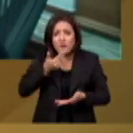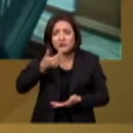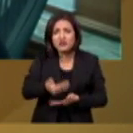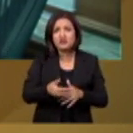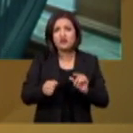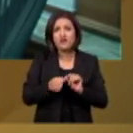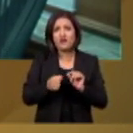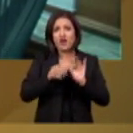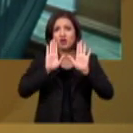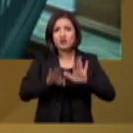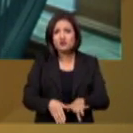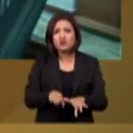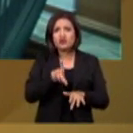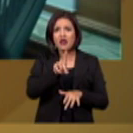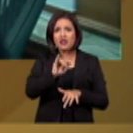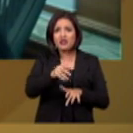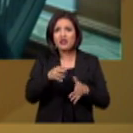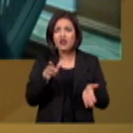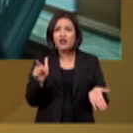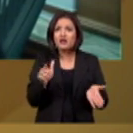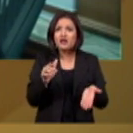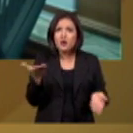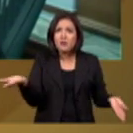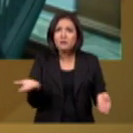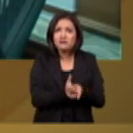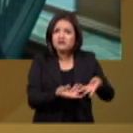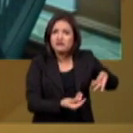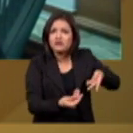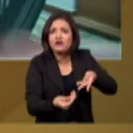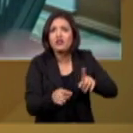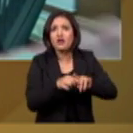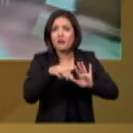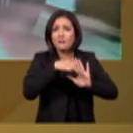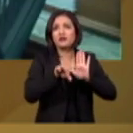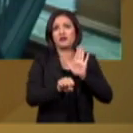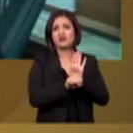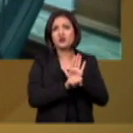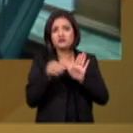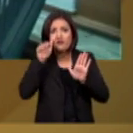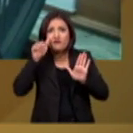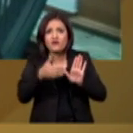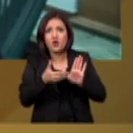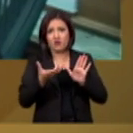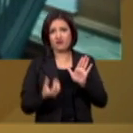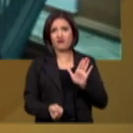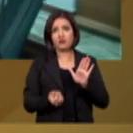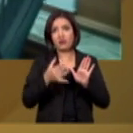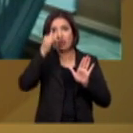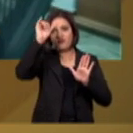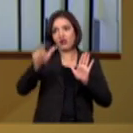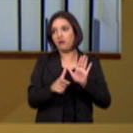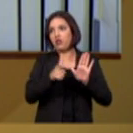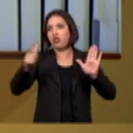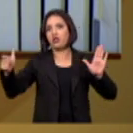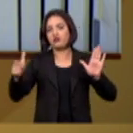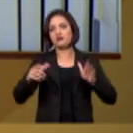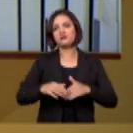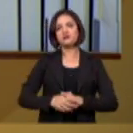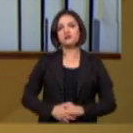malisado nádia segurança essa matéria